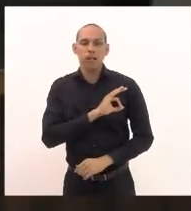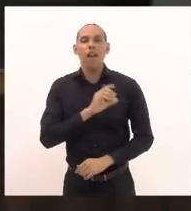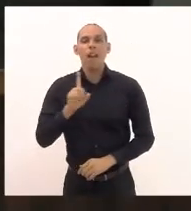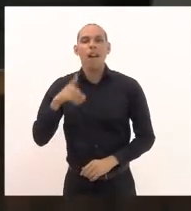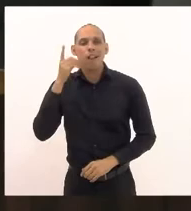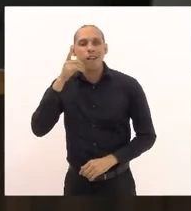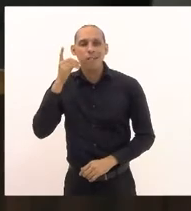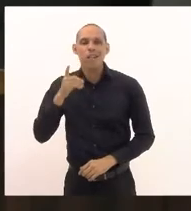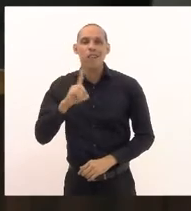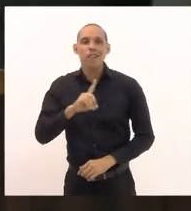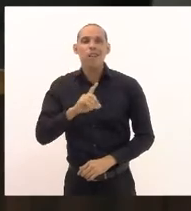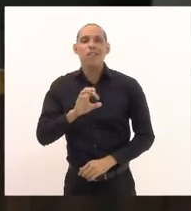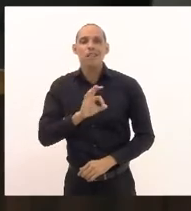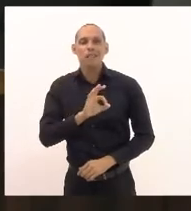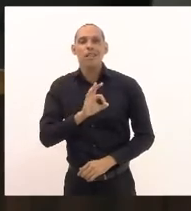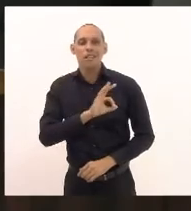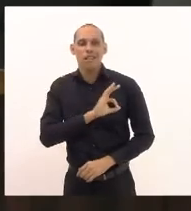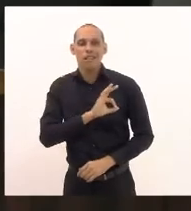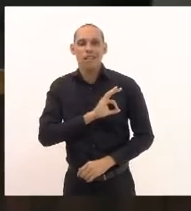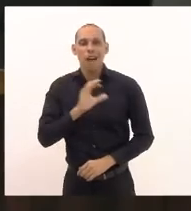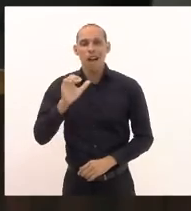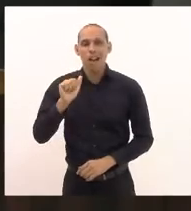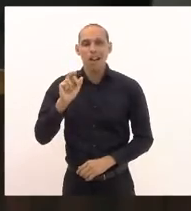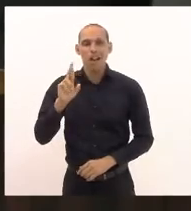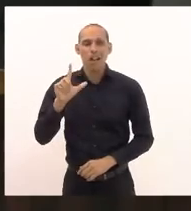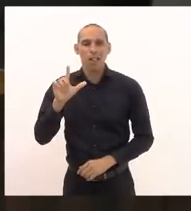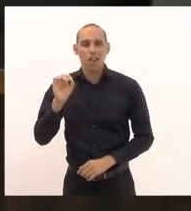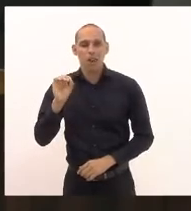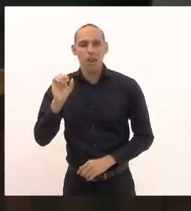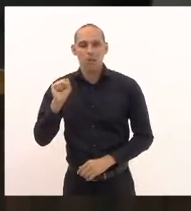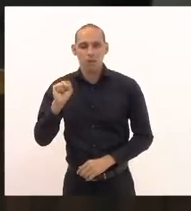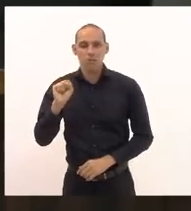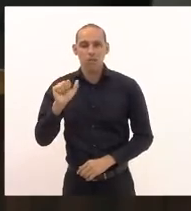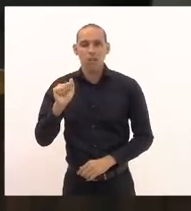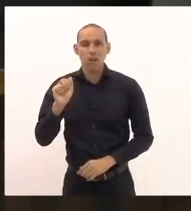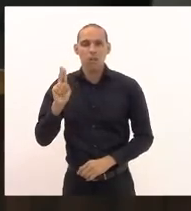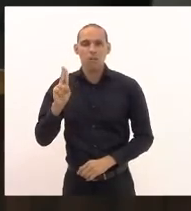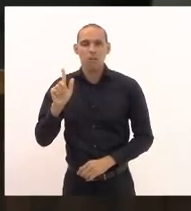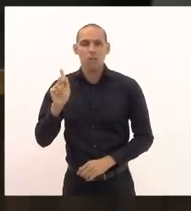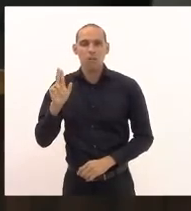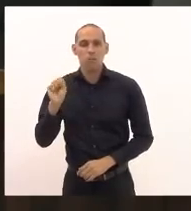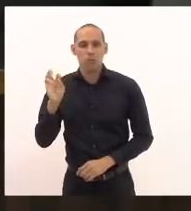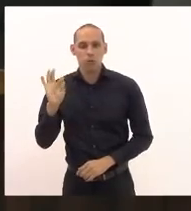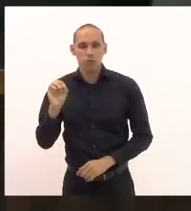Carlos Augusto. Deputado Coronel Salema.